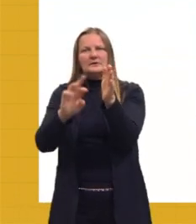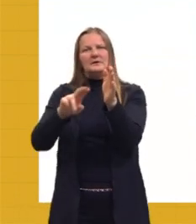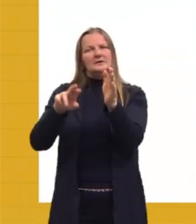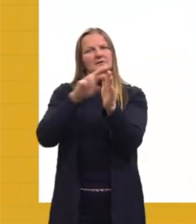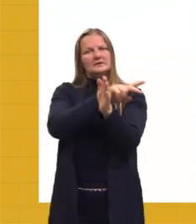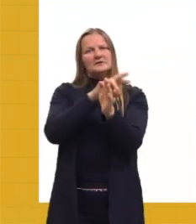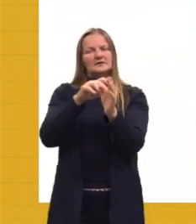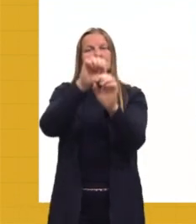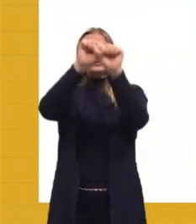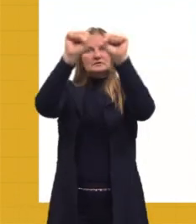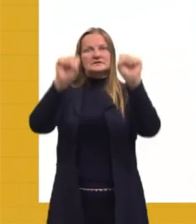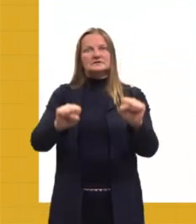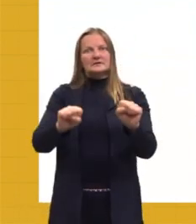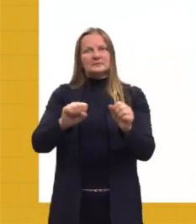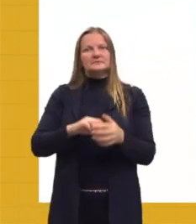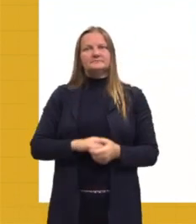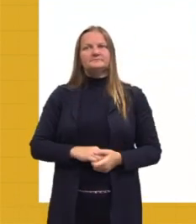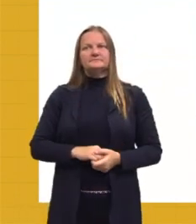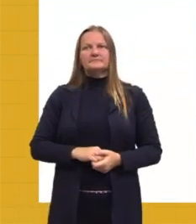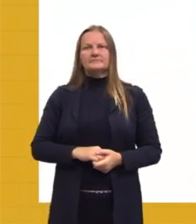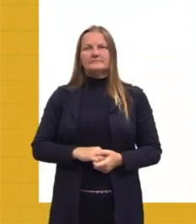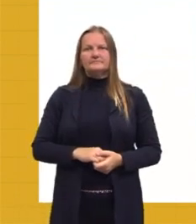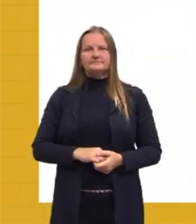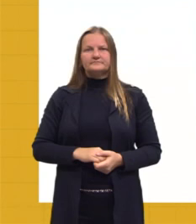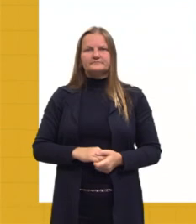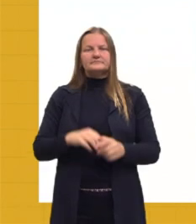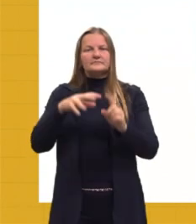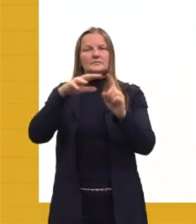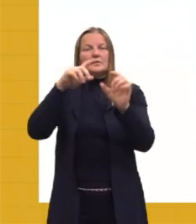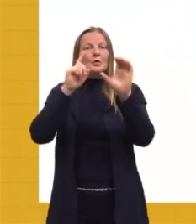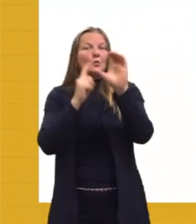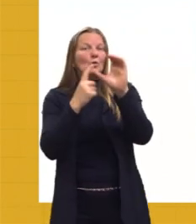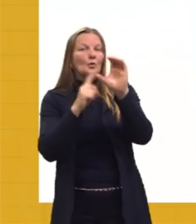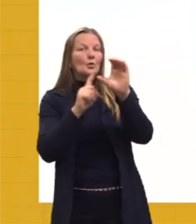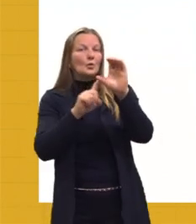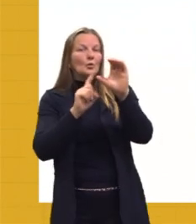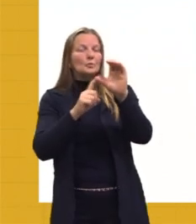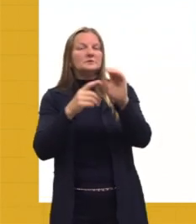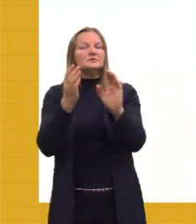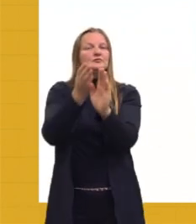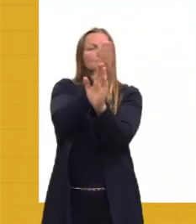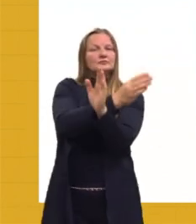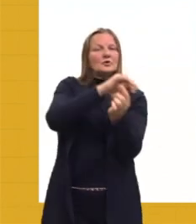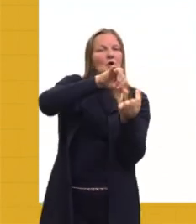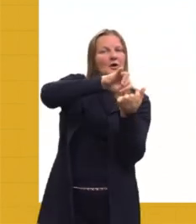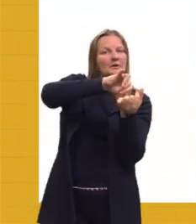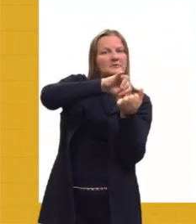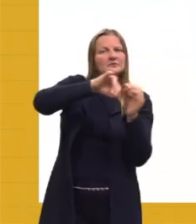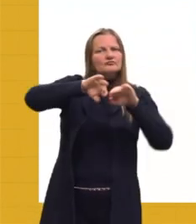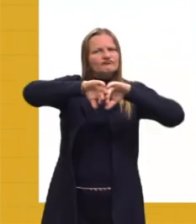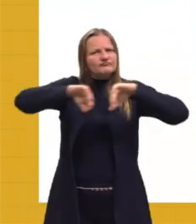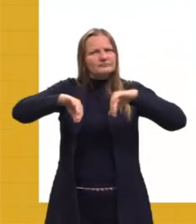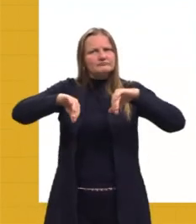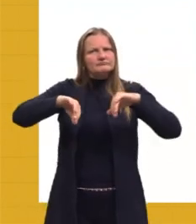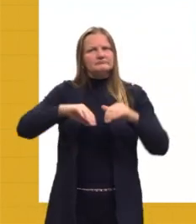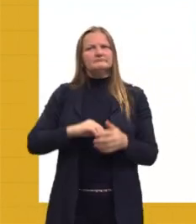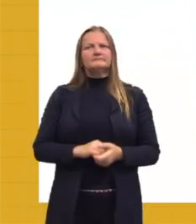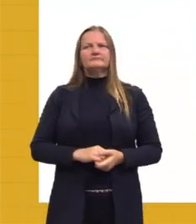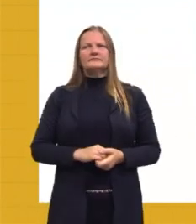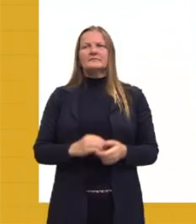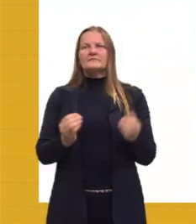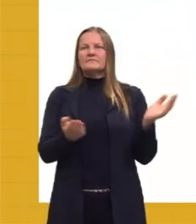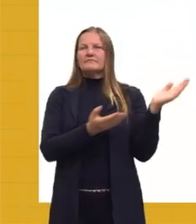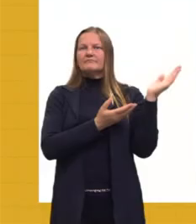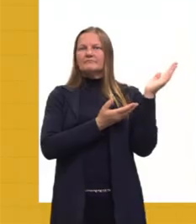aí do do planeta né O que é comunismo e o que é capitalismo tá a gurizada E aí eu trago aqui para